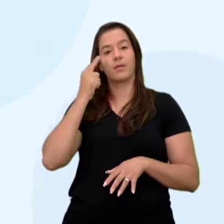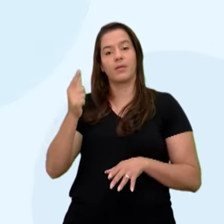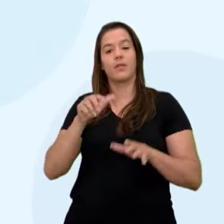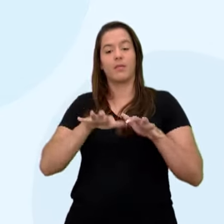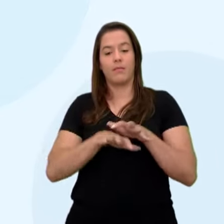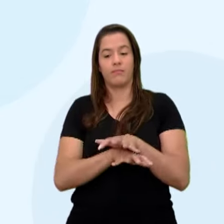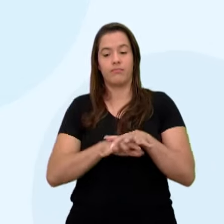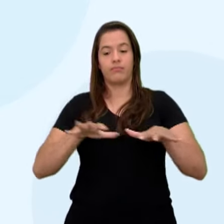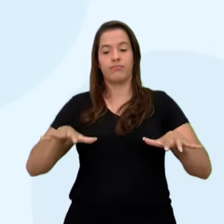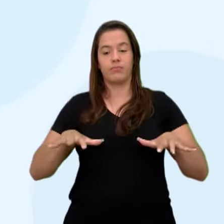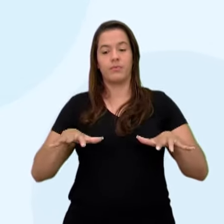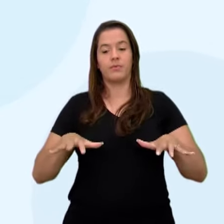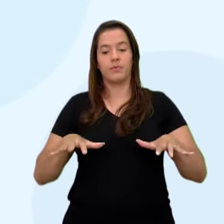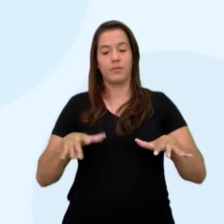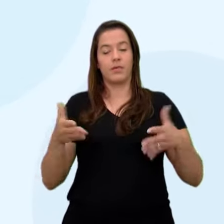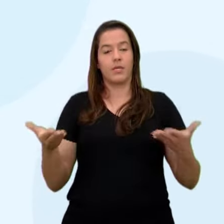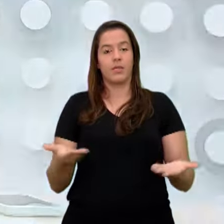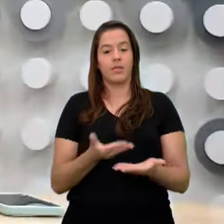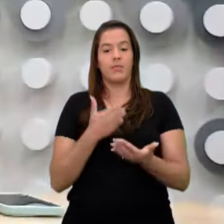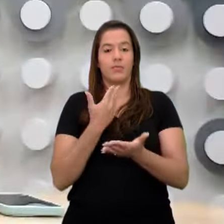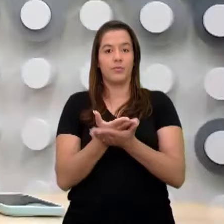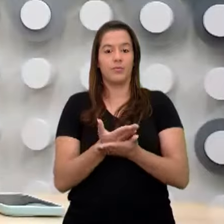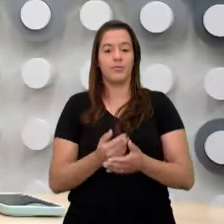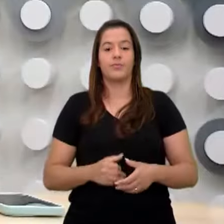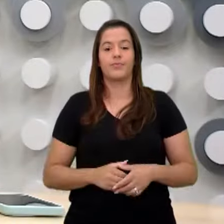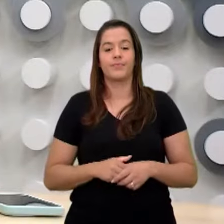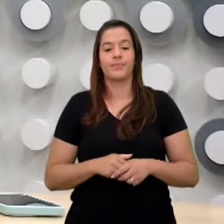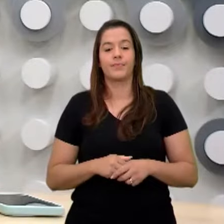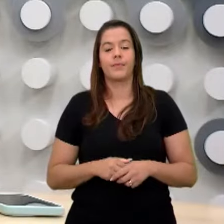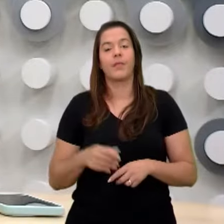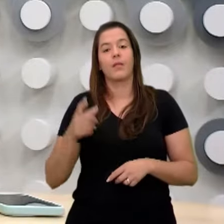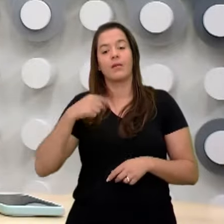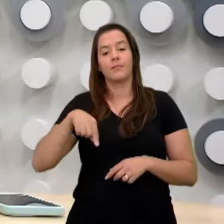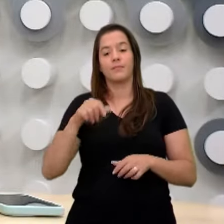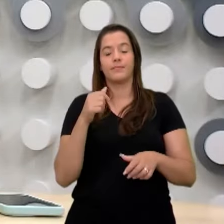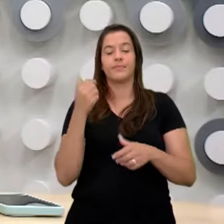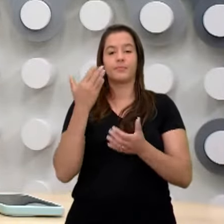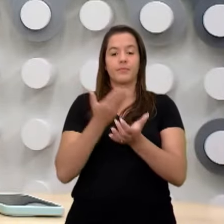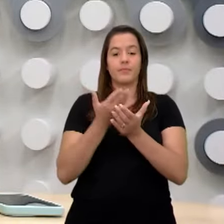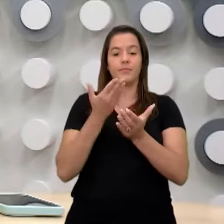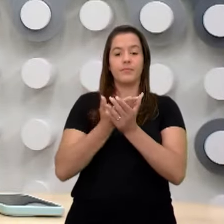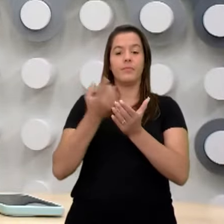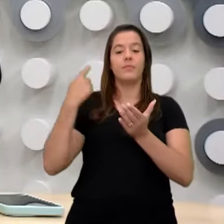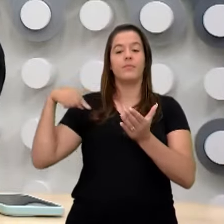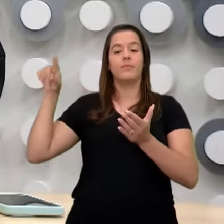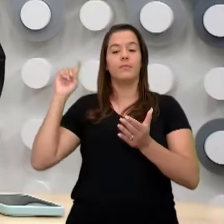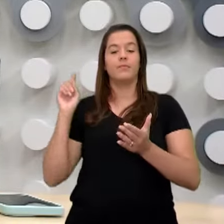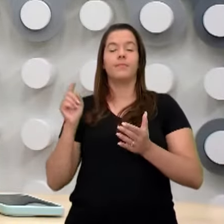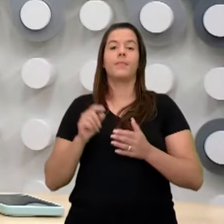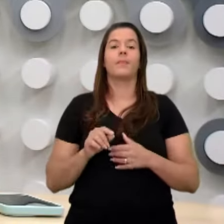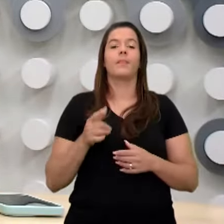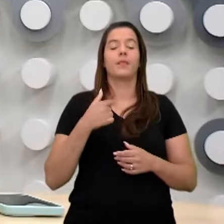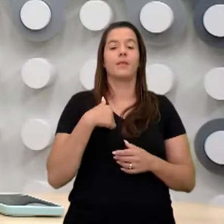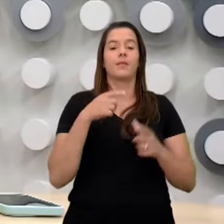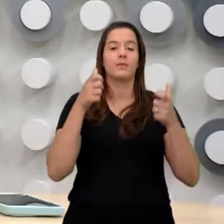a forma atual, né? Então, né, a gente viu na aula anterior, né, a Alfred Wegener,